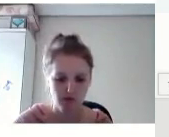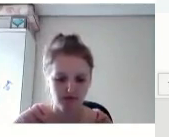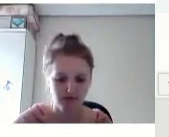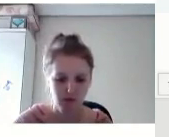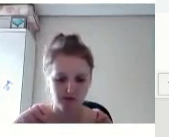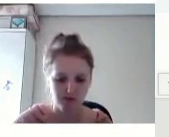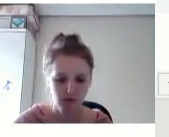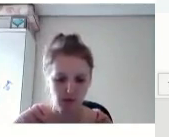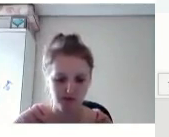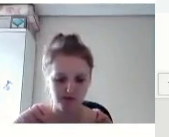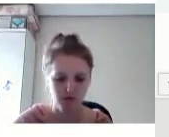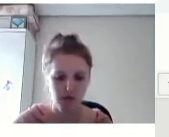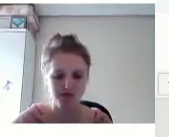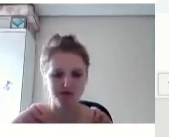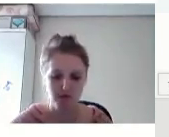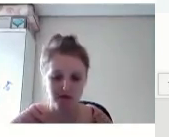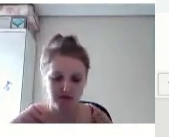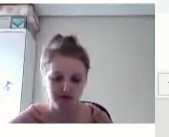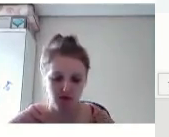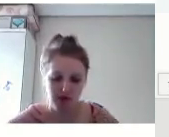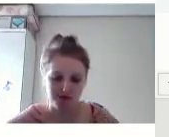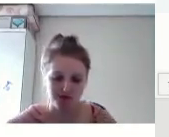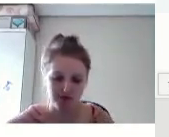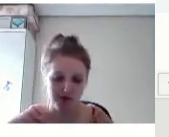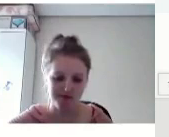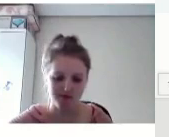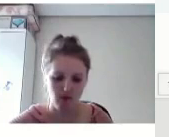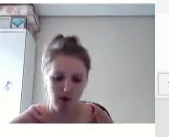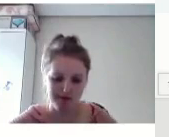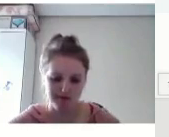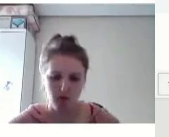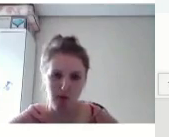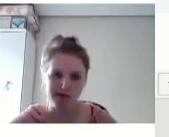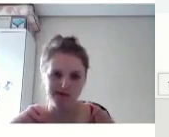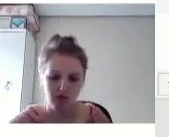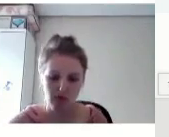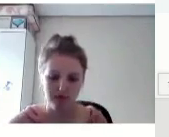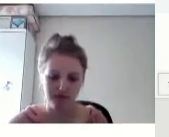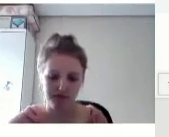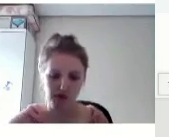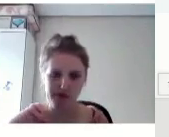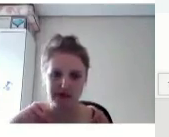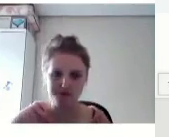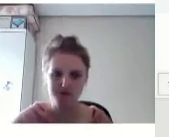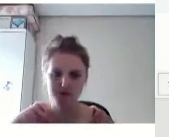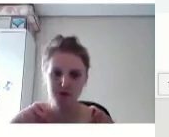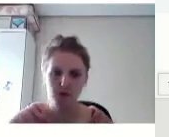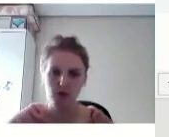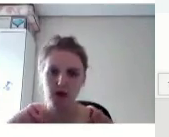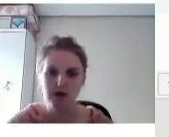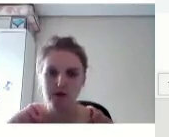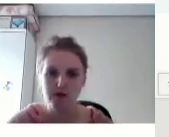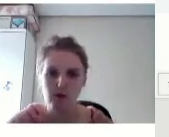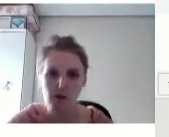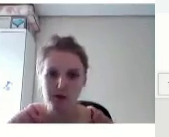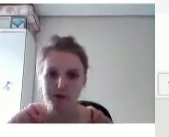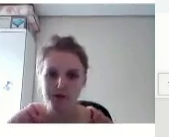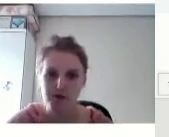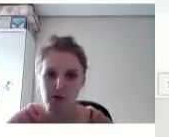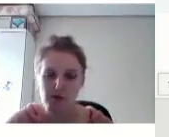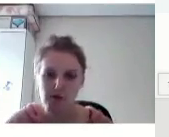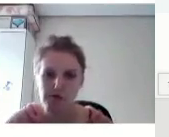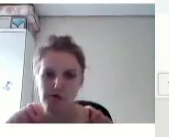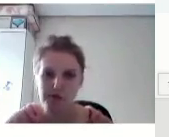momento conjugado é um campo independente, né? E as derivadas primeiras do campo e do momento, certo? Se